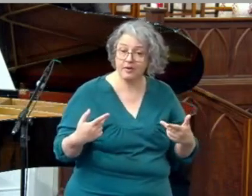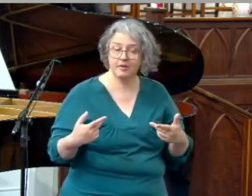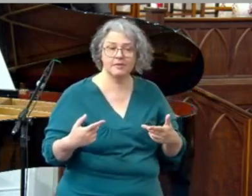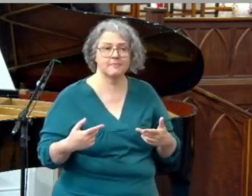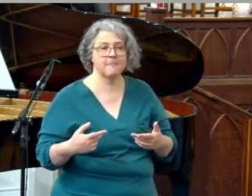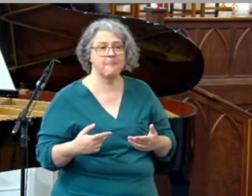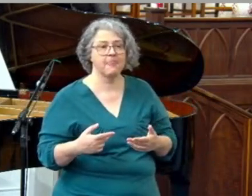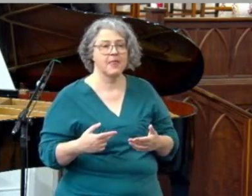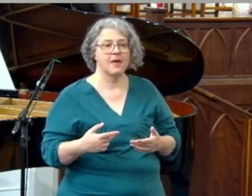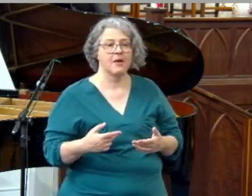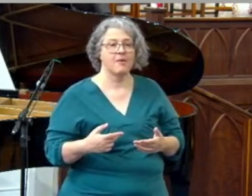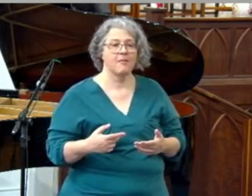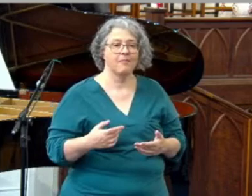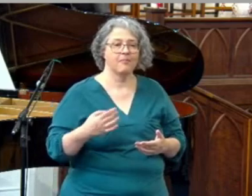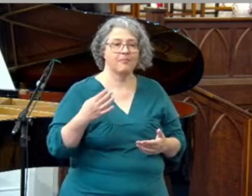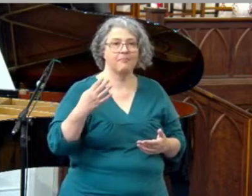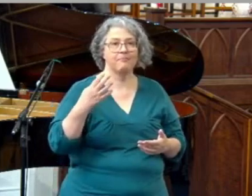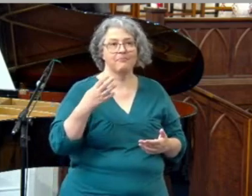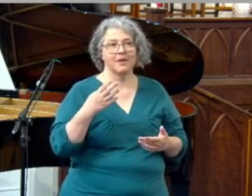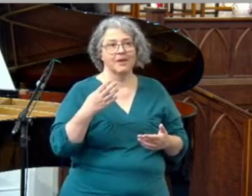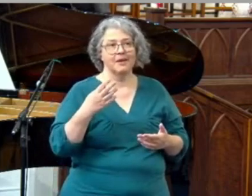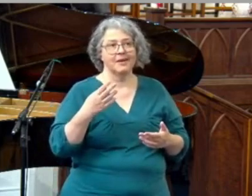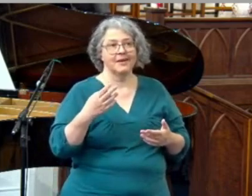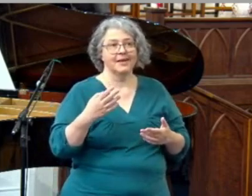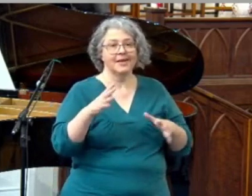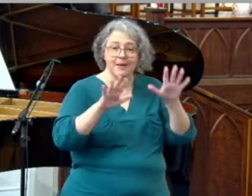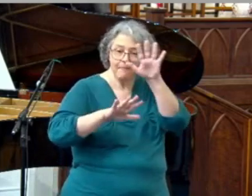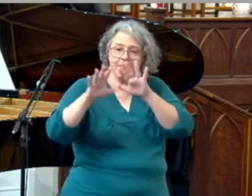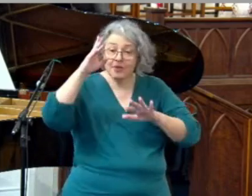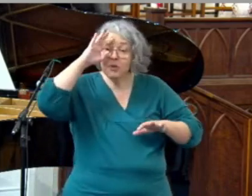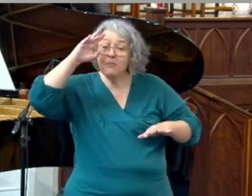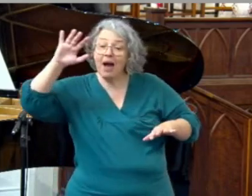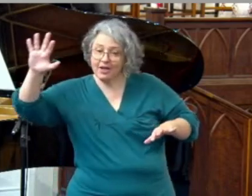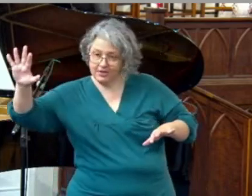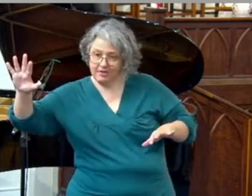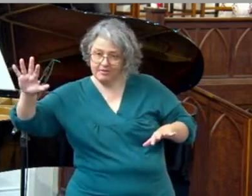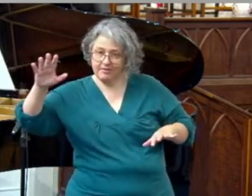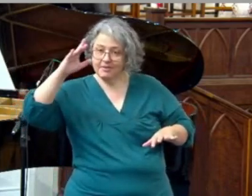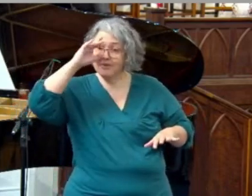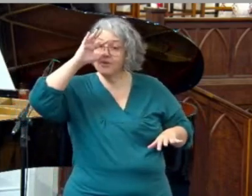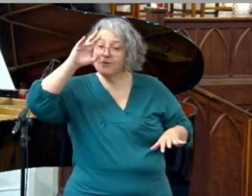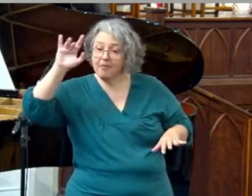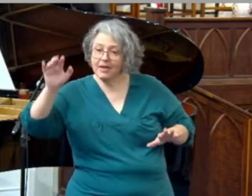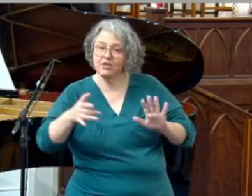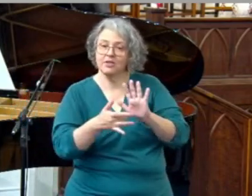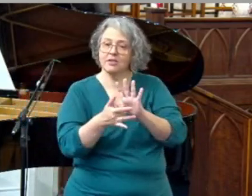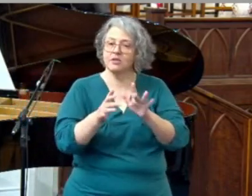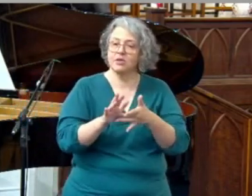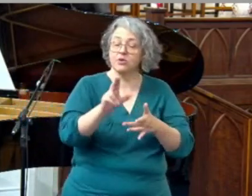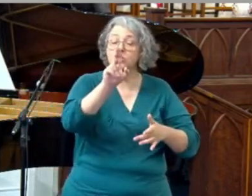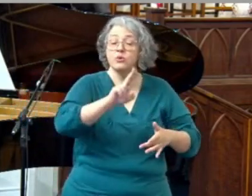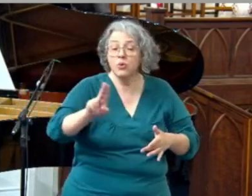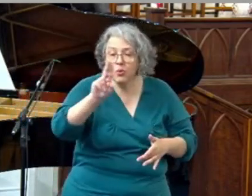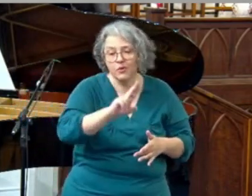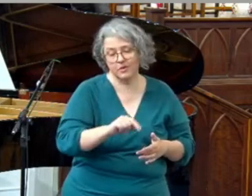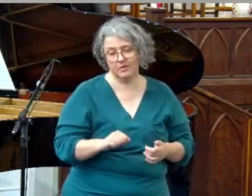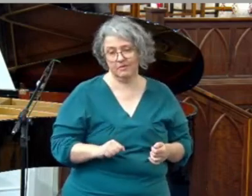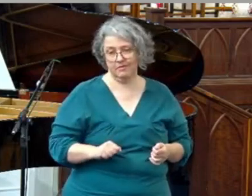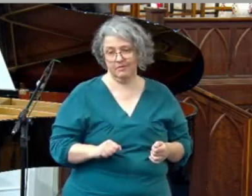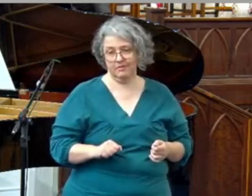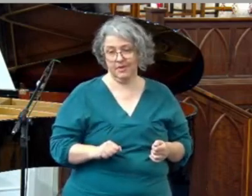pontuar o seu ensino. Eis aqui um exagero. Ele não está dizendo que nós devemos fazer literalmente